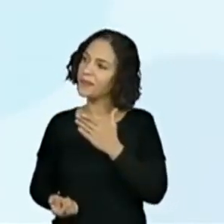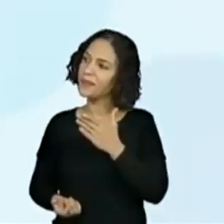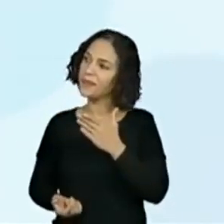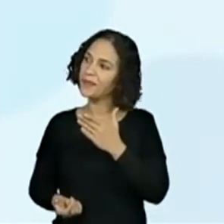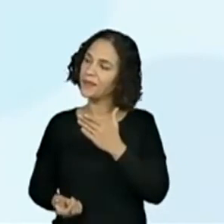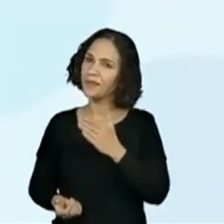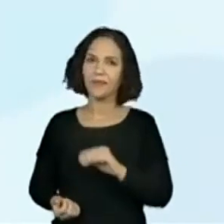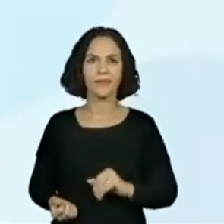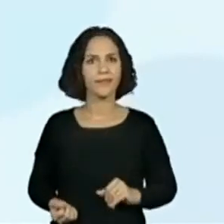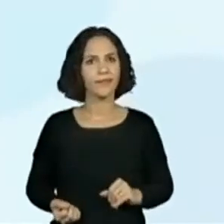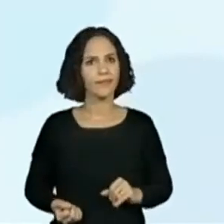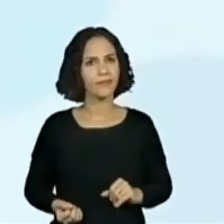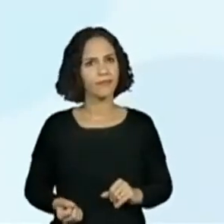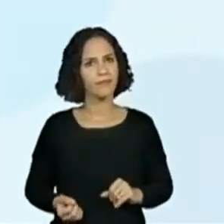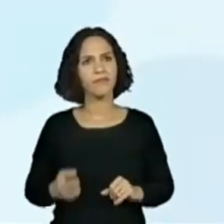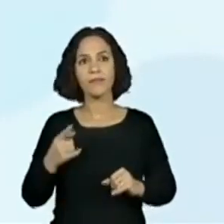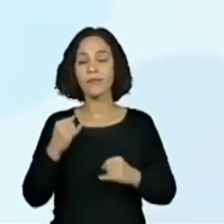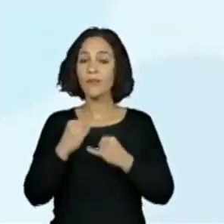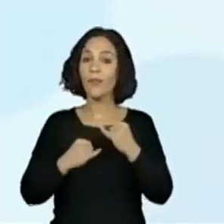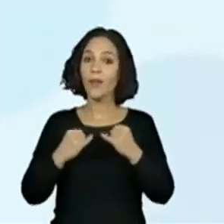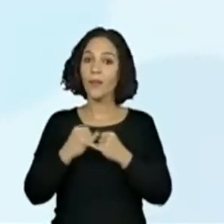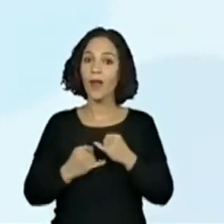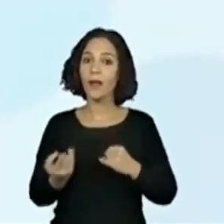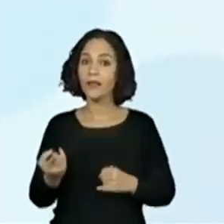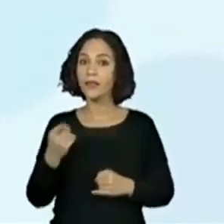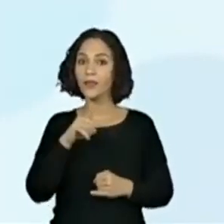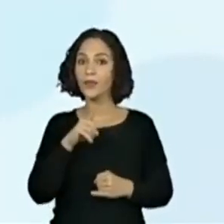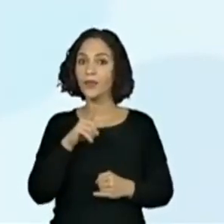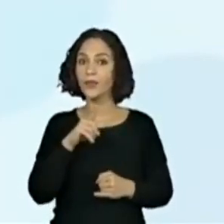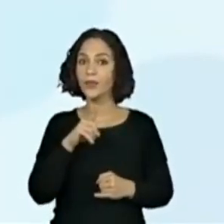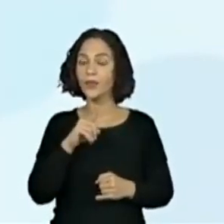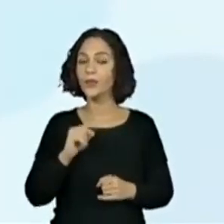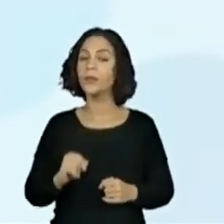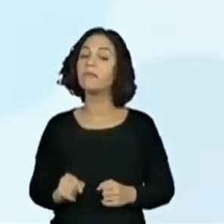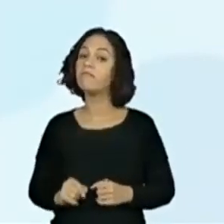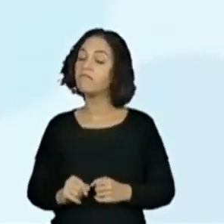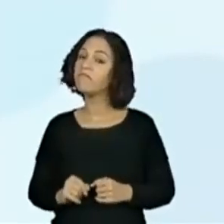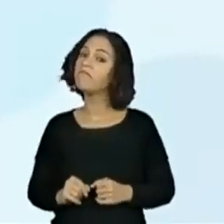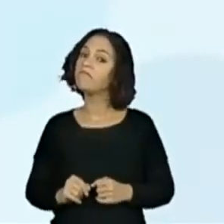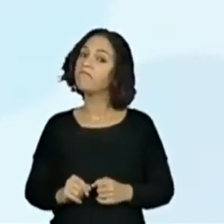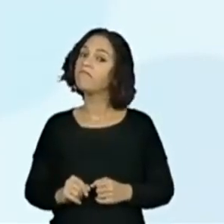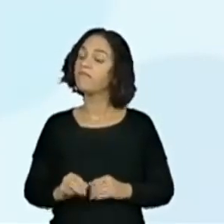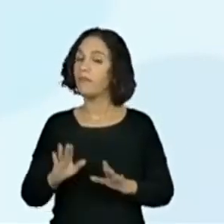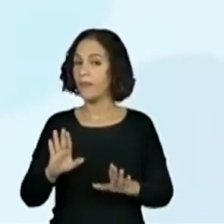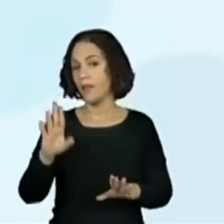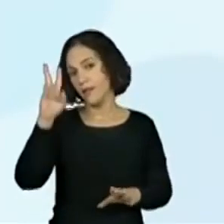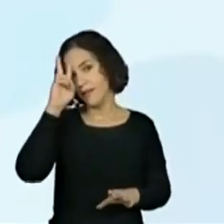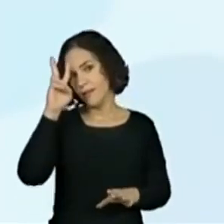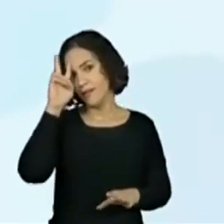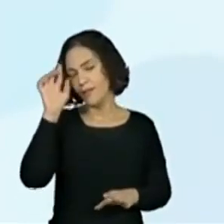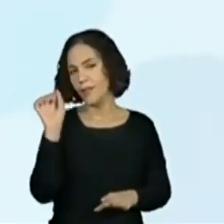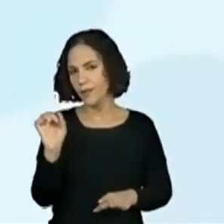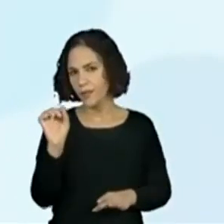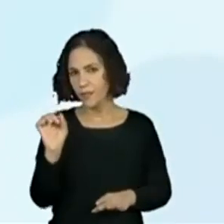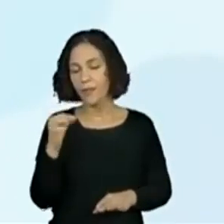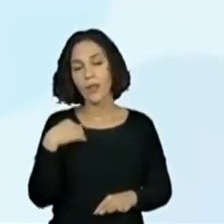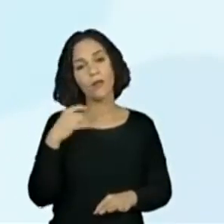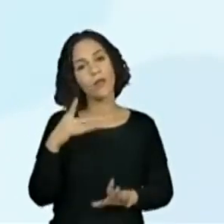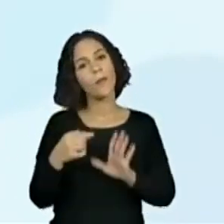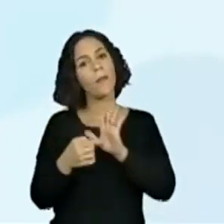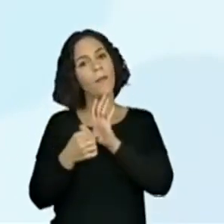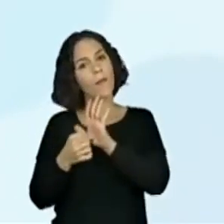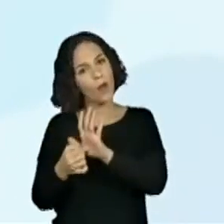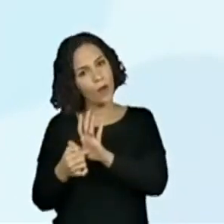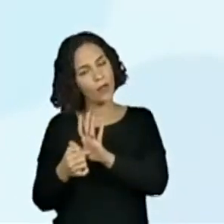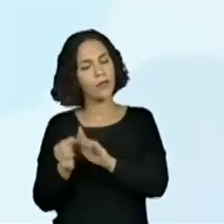acho que é parecida com o que tinha do Luiz Felipe, com valor parecido. Mas lembre, a professora só está apresentando